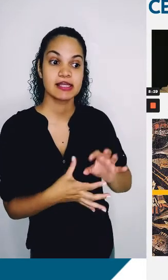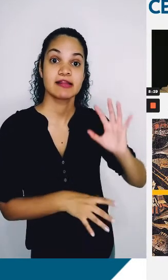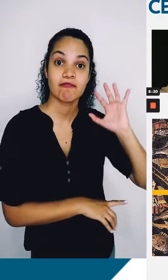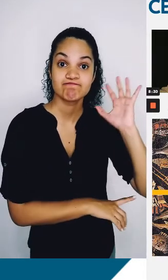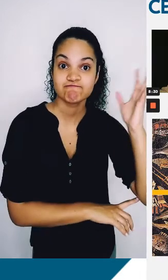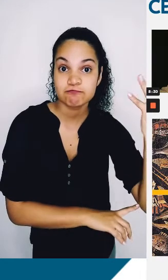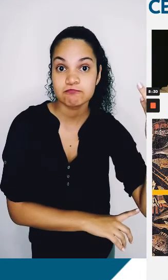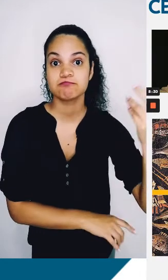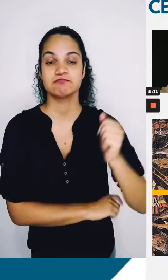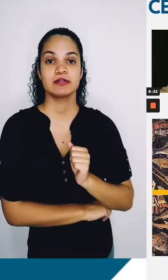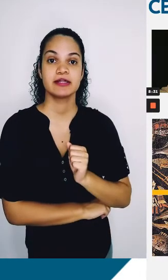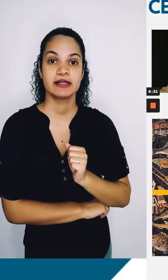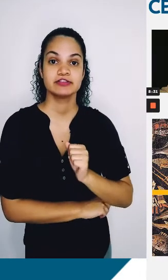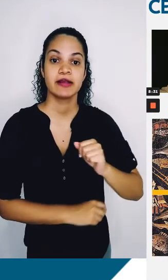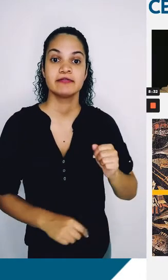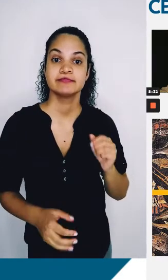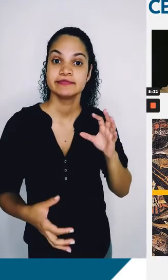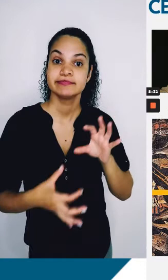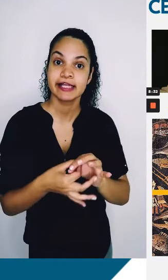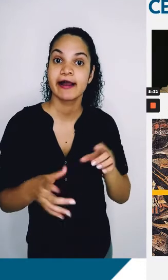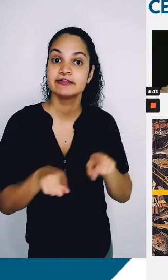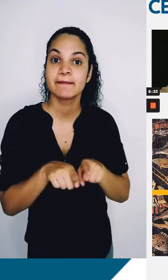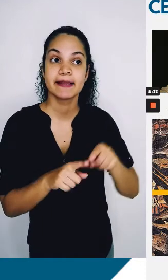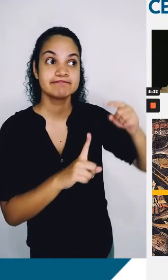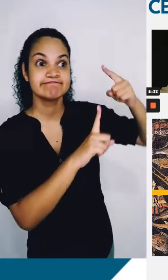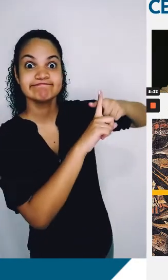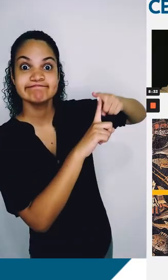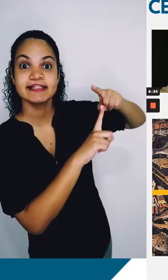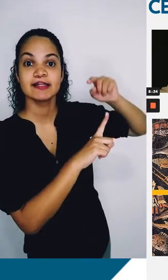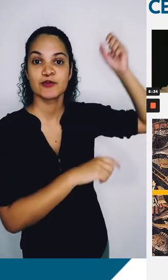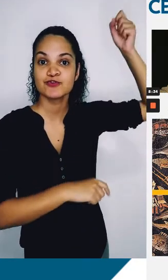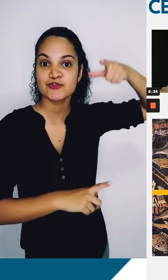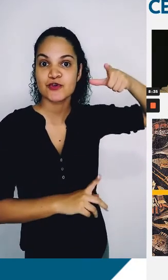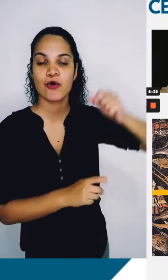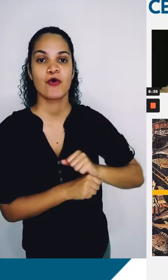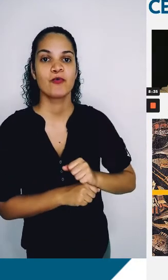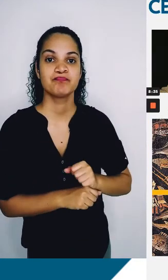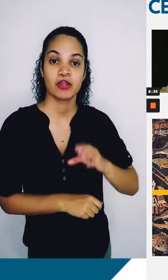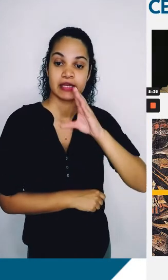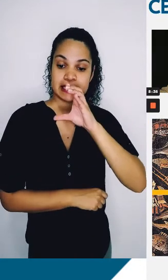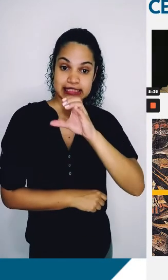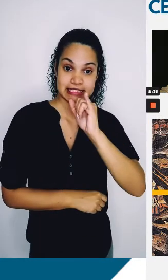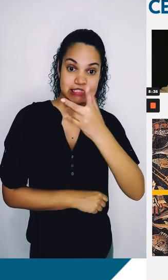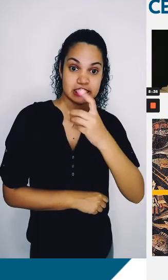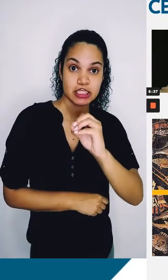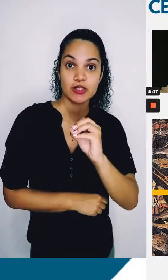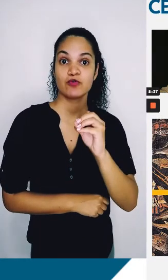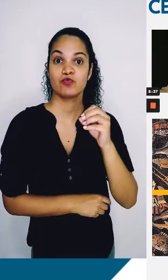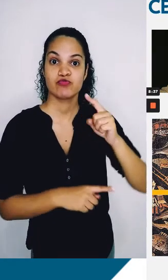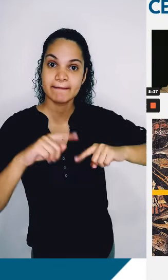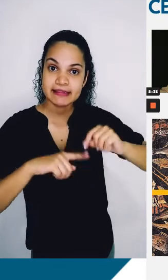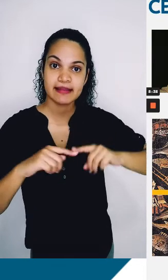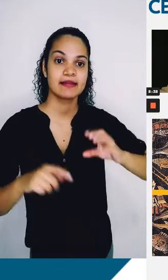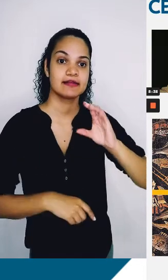condições ambientais de florestas que estão relacionadas à amenização da temperatura, o ciclo. Aí nós entramos na ideia do